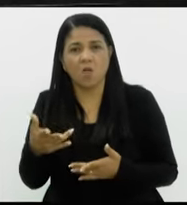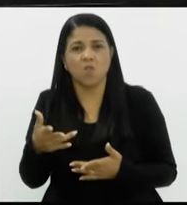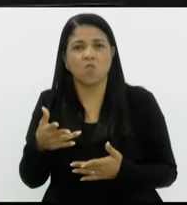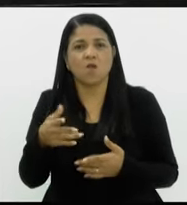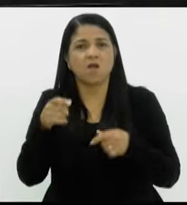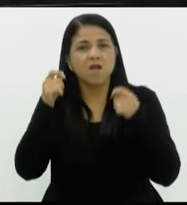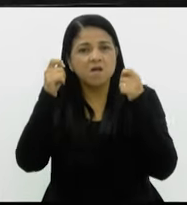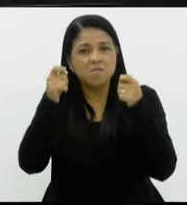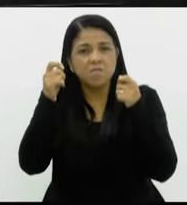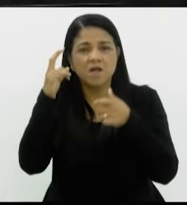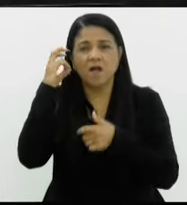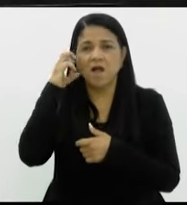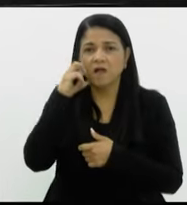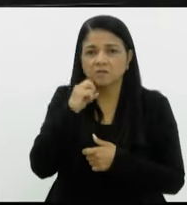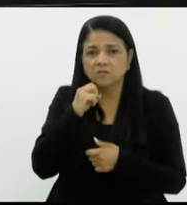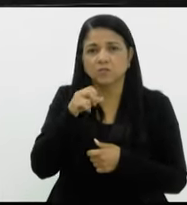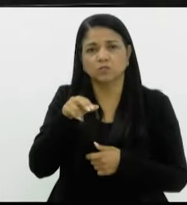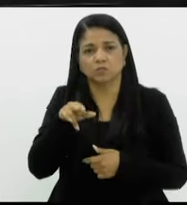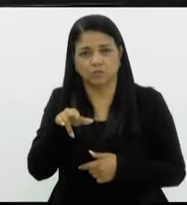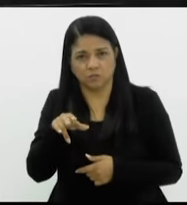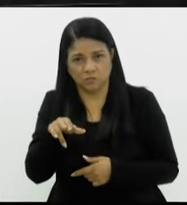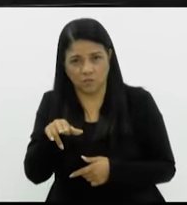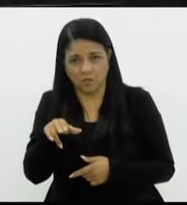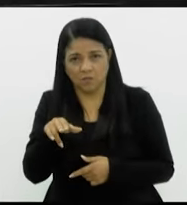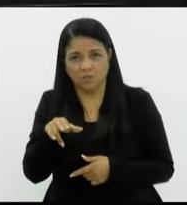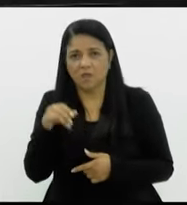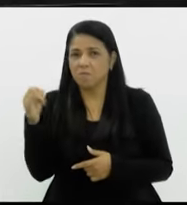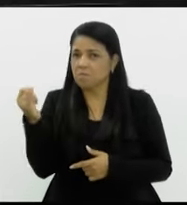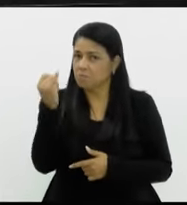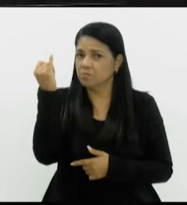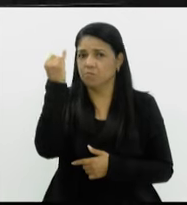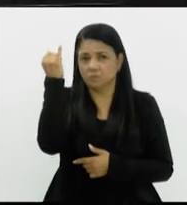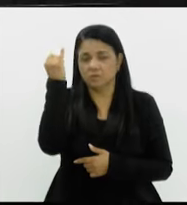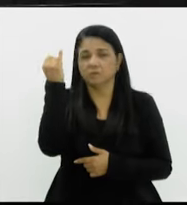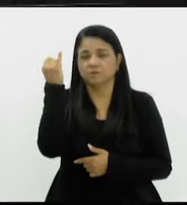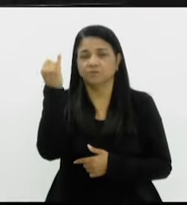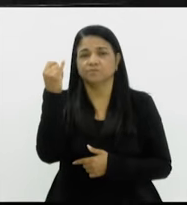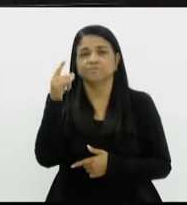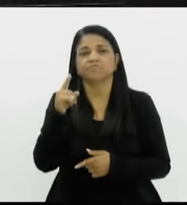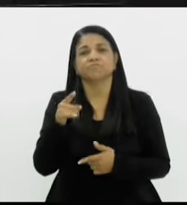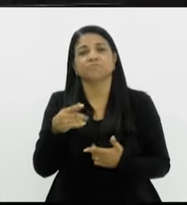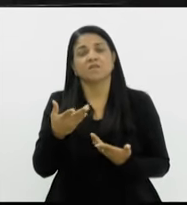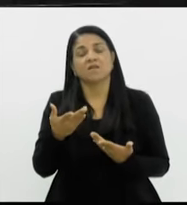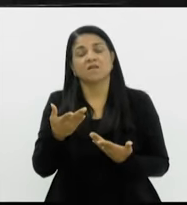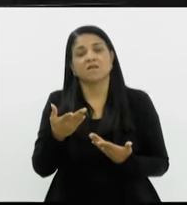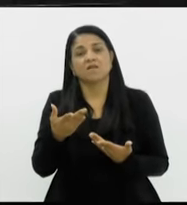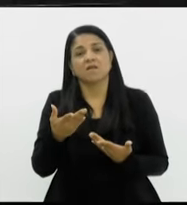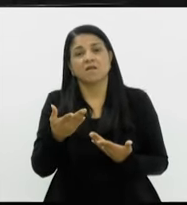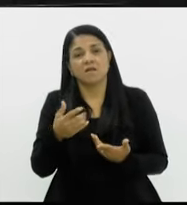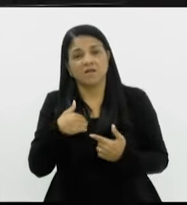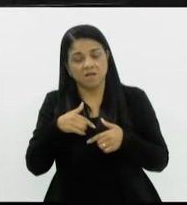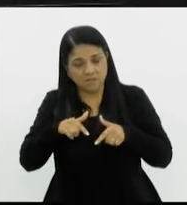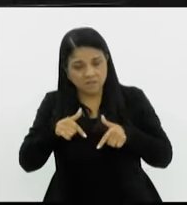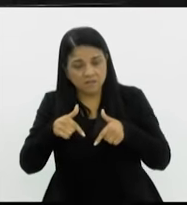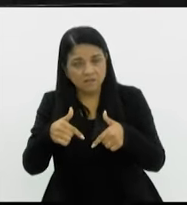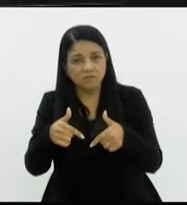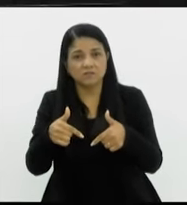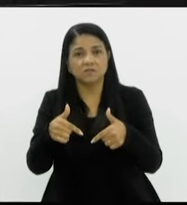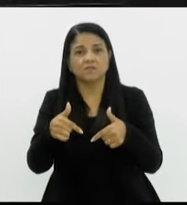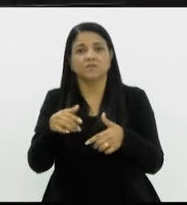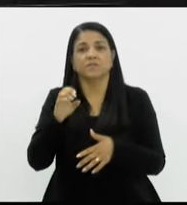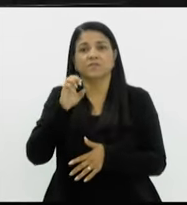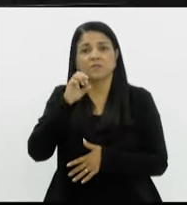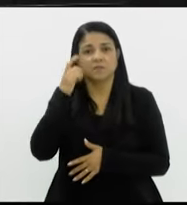para adoção de irmãos também é fundamental e importante. Então, essa iniciativa, deputada